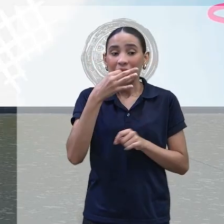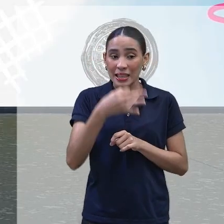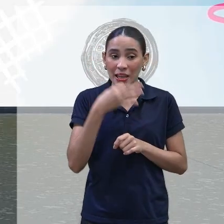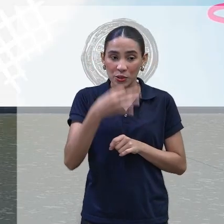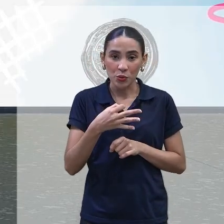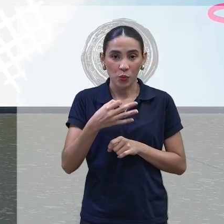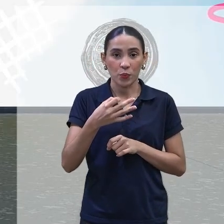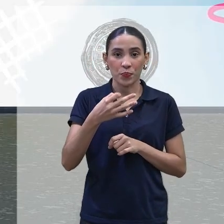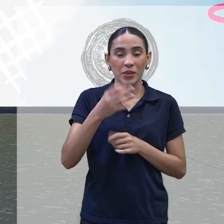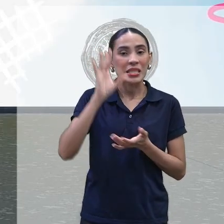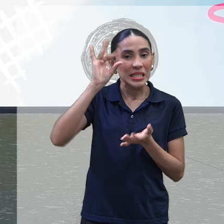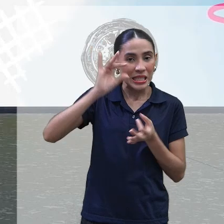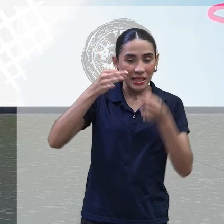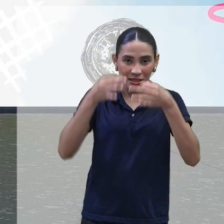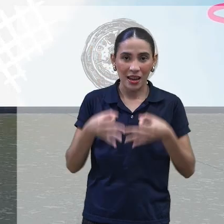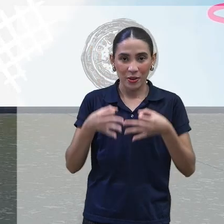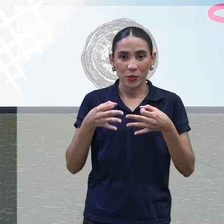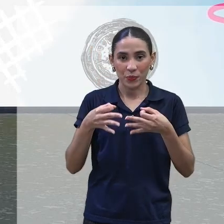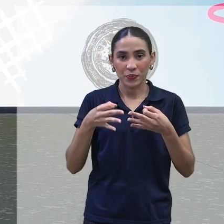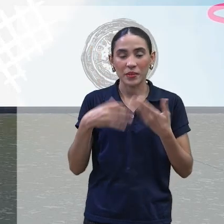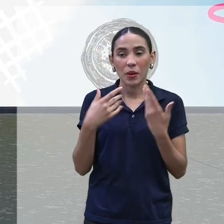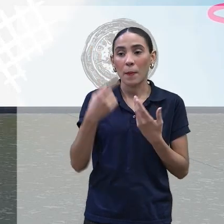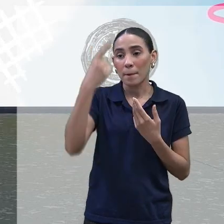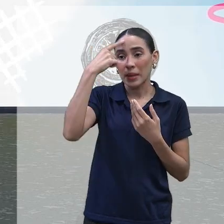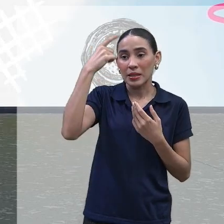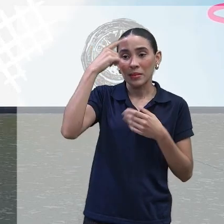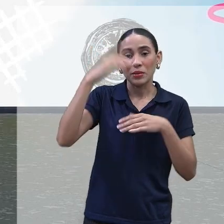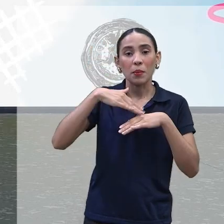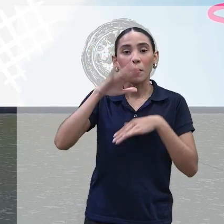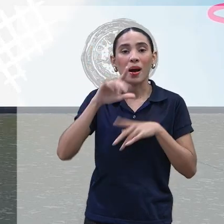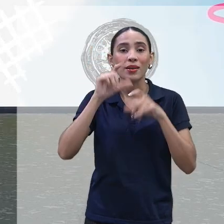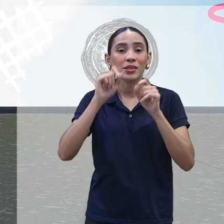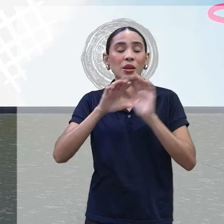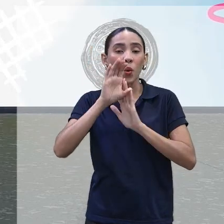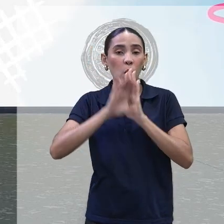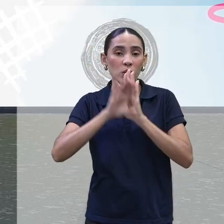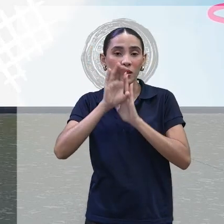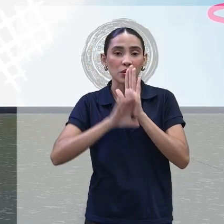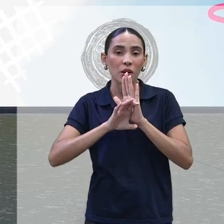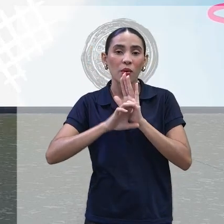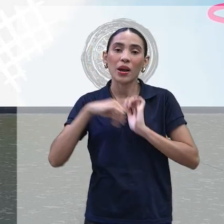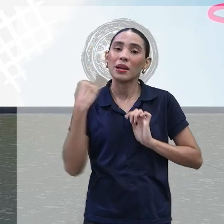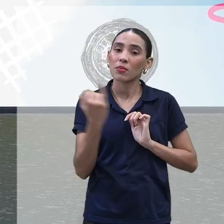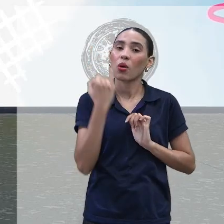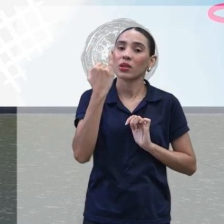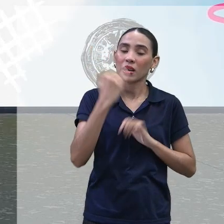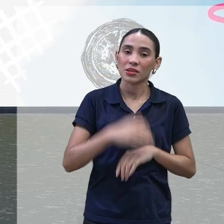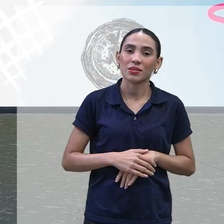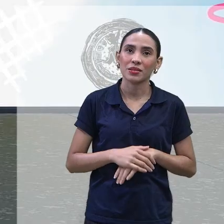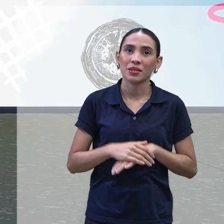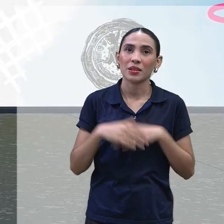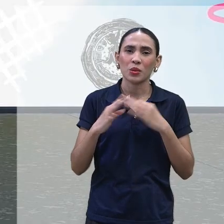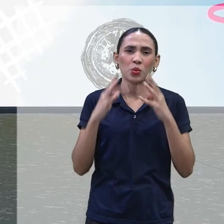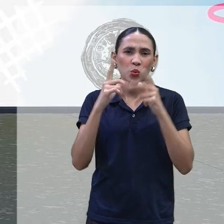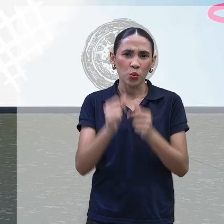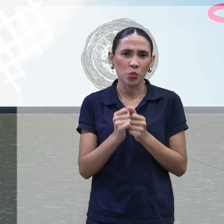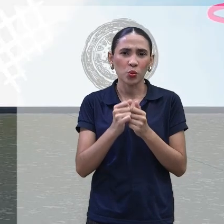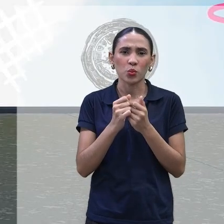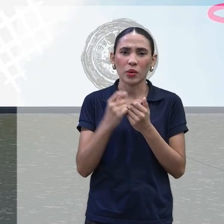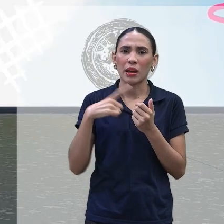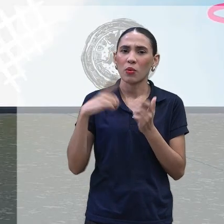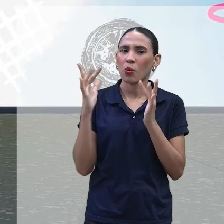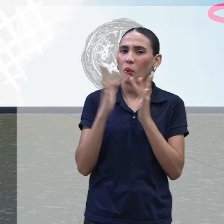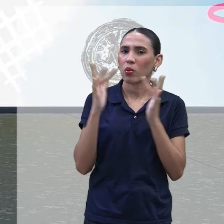mais racional, né? Um pensamento mais conceitual. Isso é muito importante. Nem tudo que aparece para mim